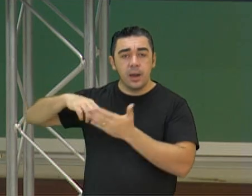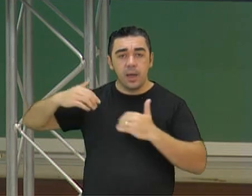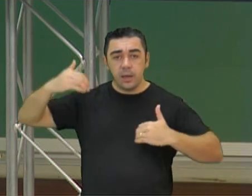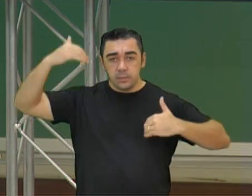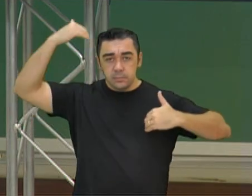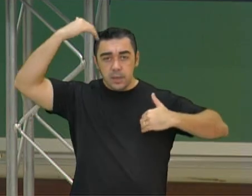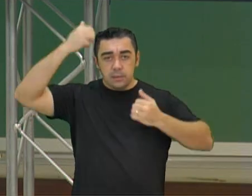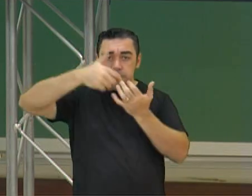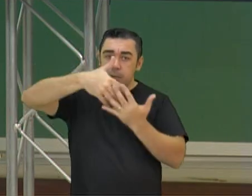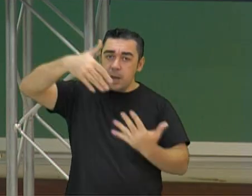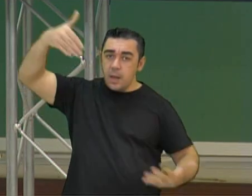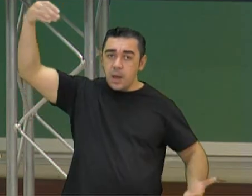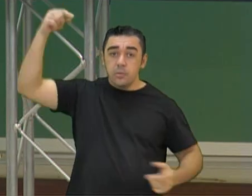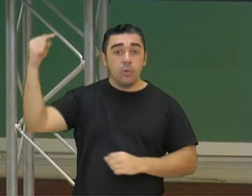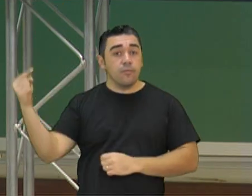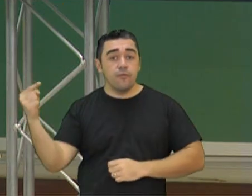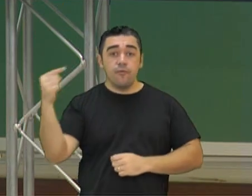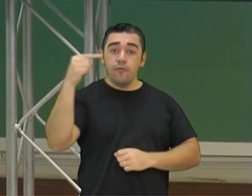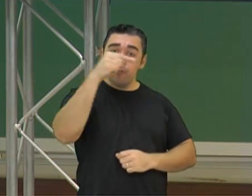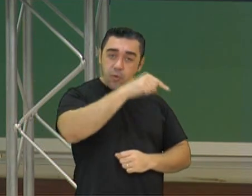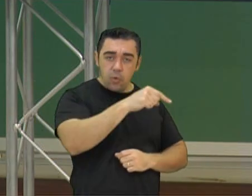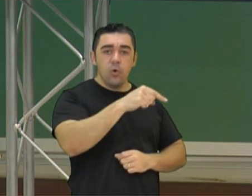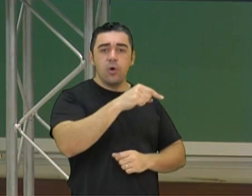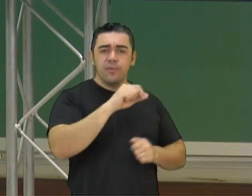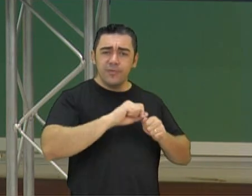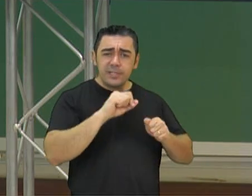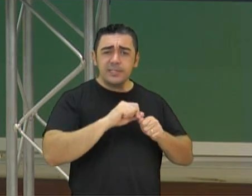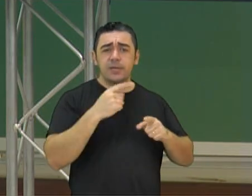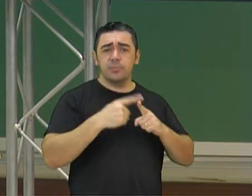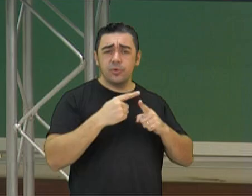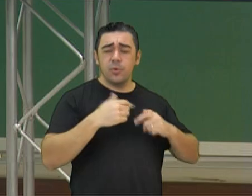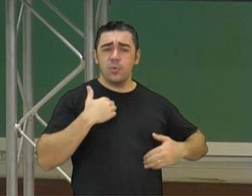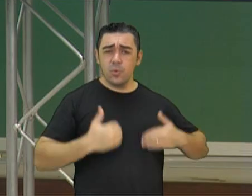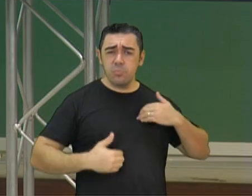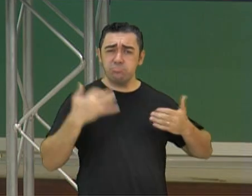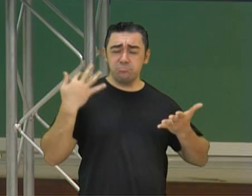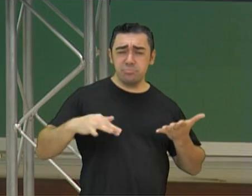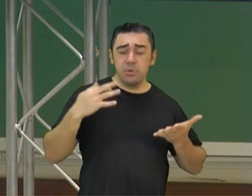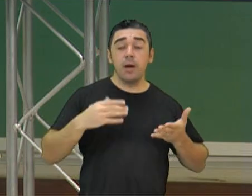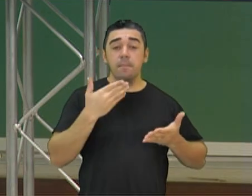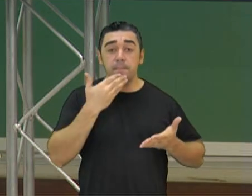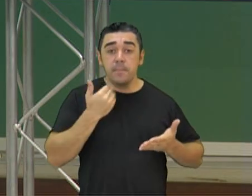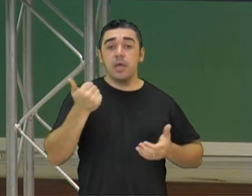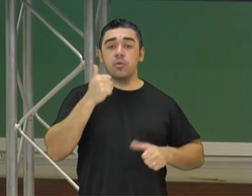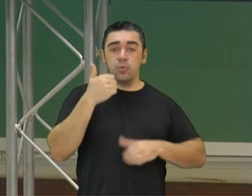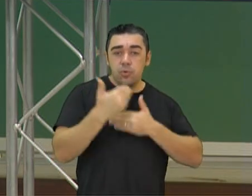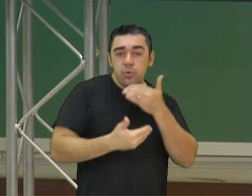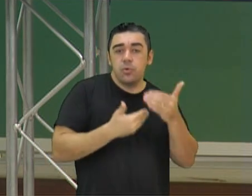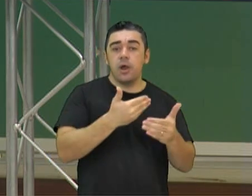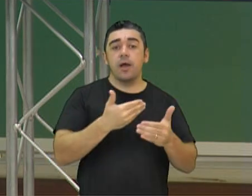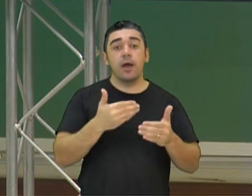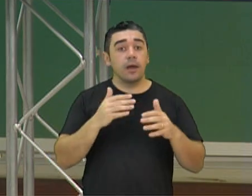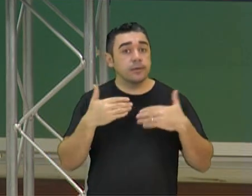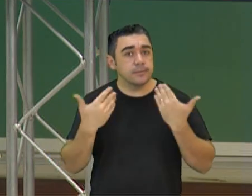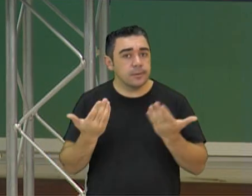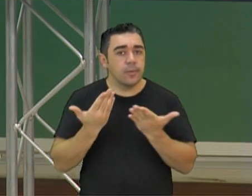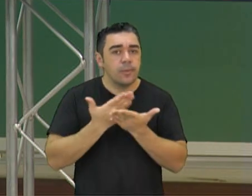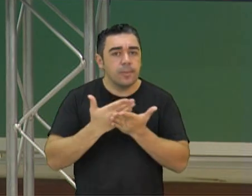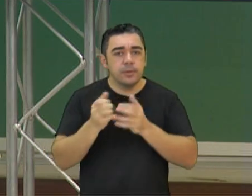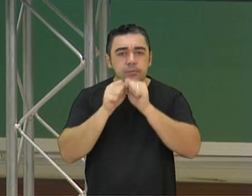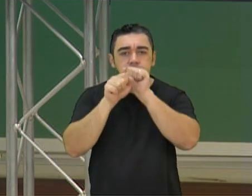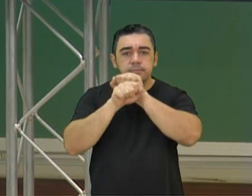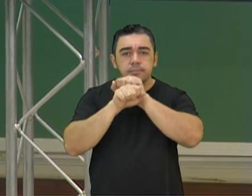reabilitação de bailarinos muito famosos. E isso fez com que ele passasse a ser conhecido,